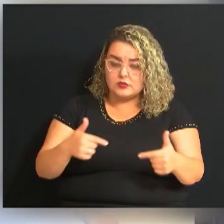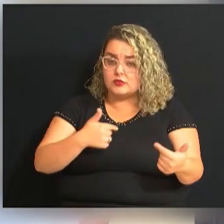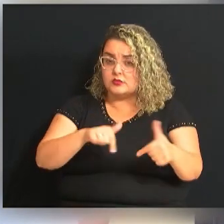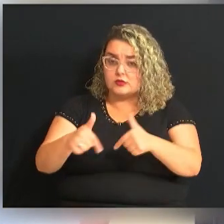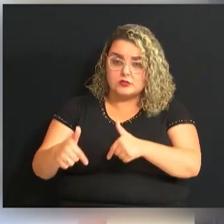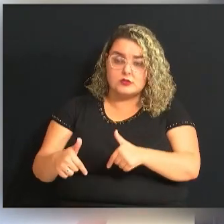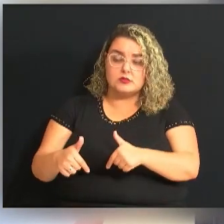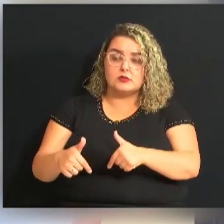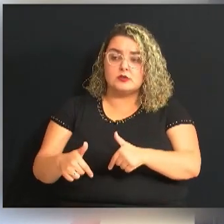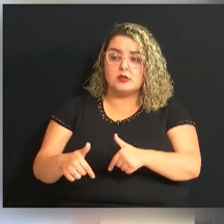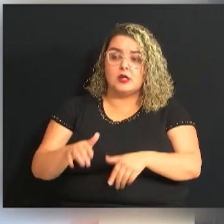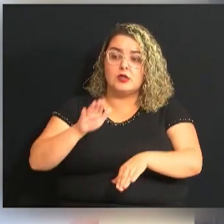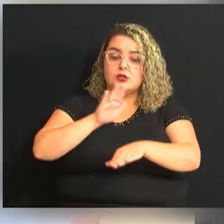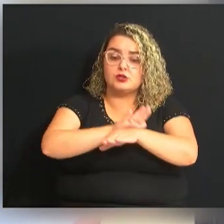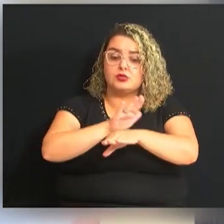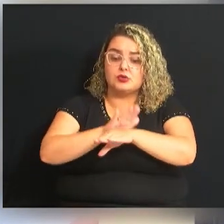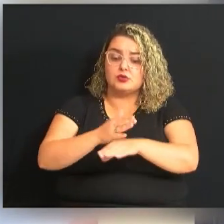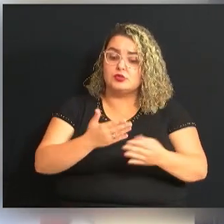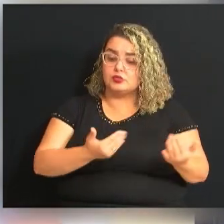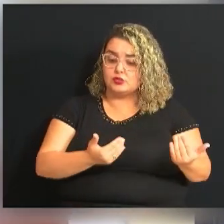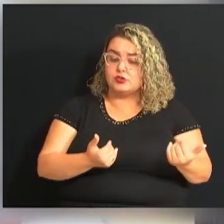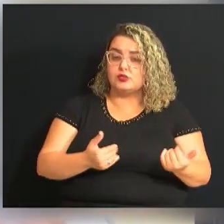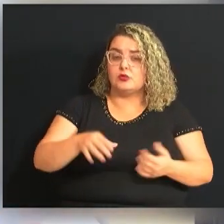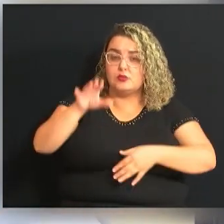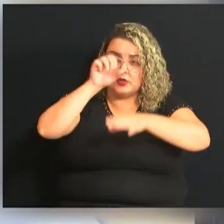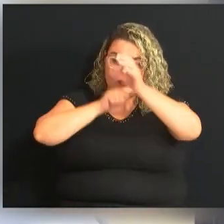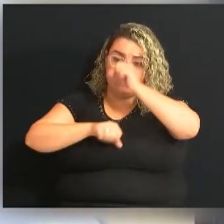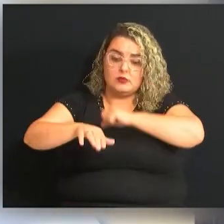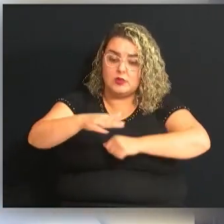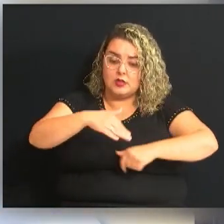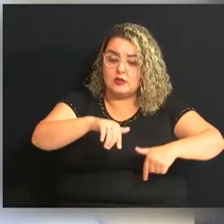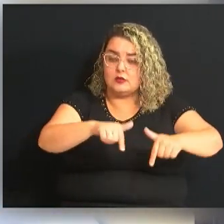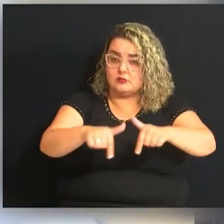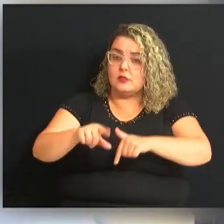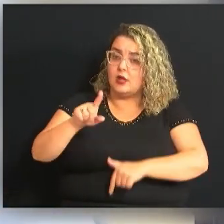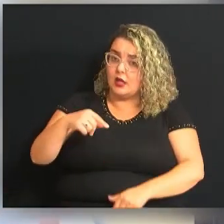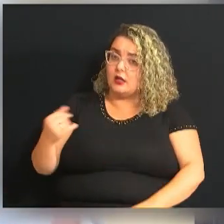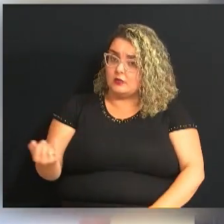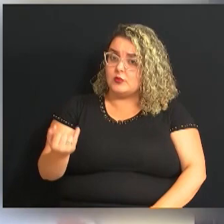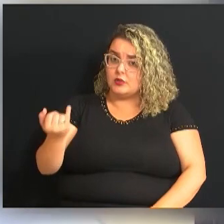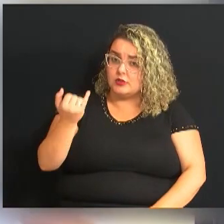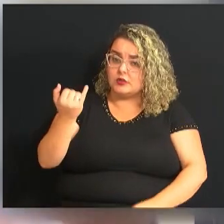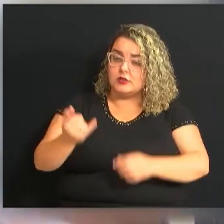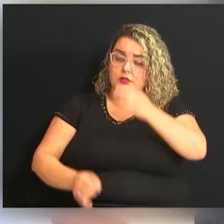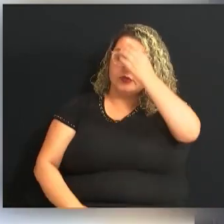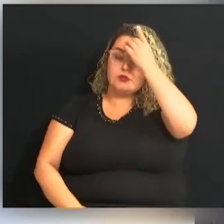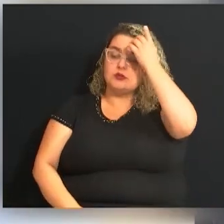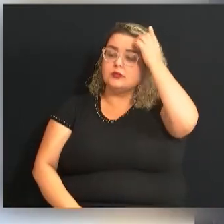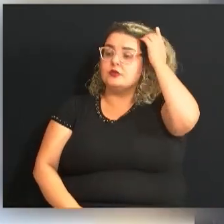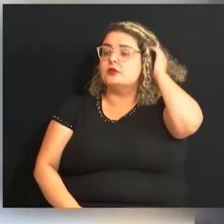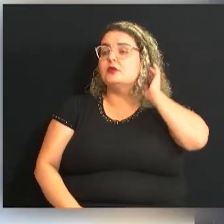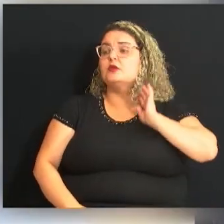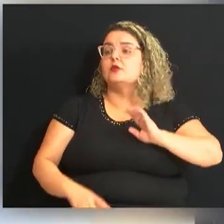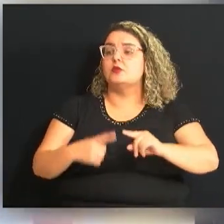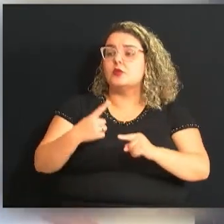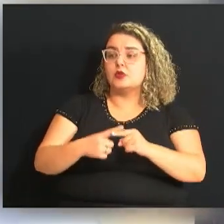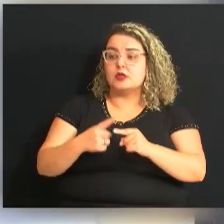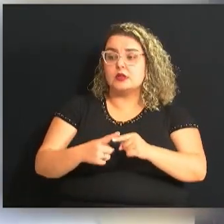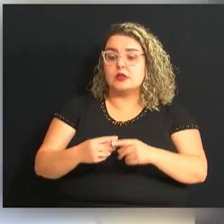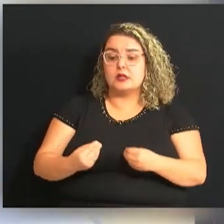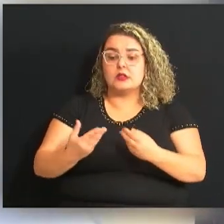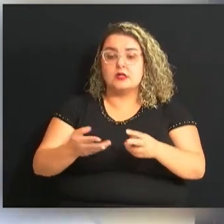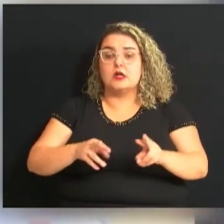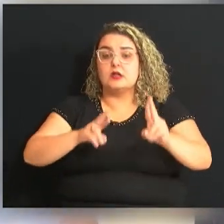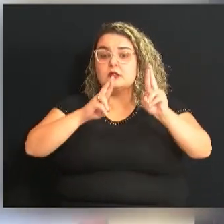encaminhando jovens aprendizes para o mercado de trabalho. Isso é importante. Por quê? Dá perspectiva para o jovem, para